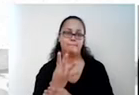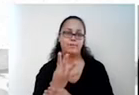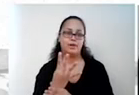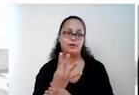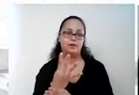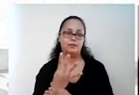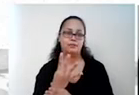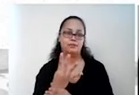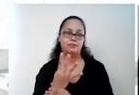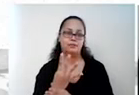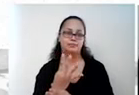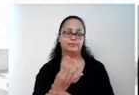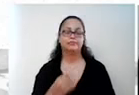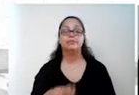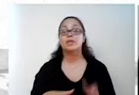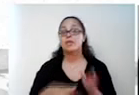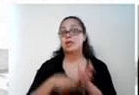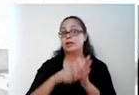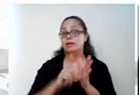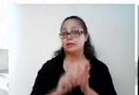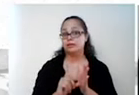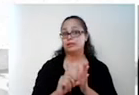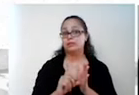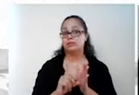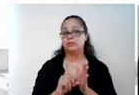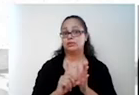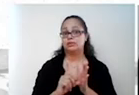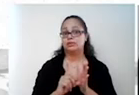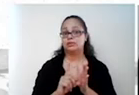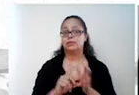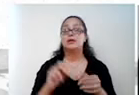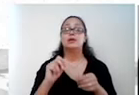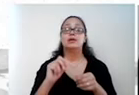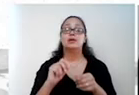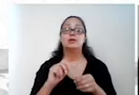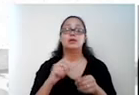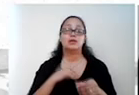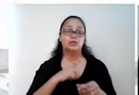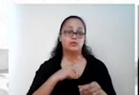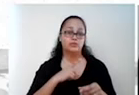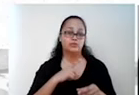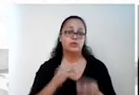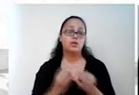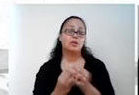ancestrais das algas atuais, foram os que deram origem às plantas modernas.